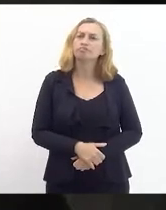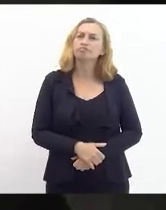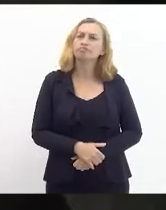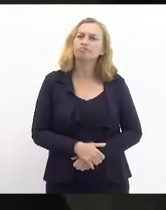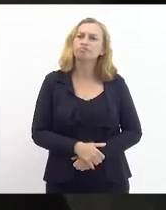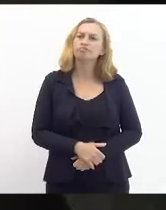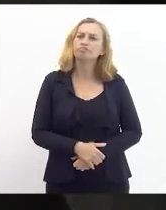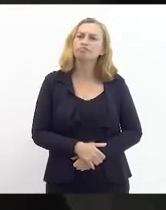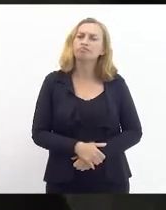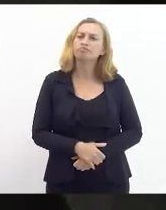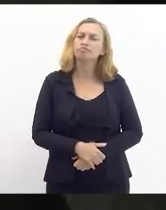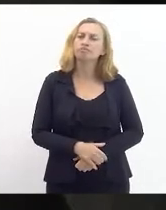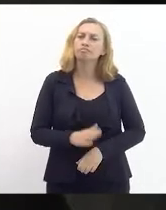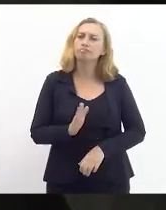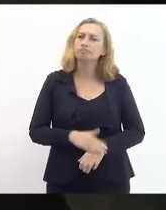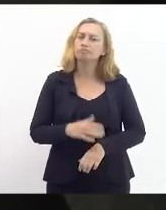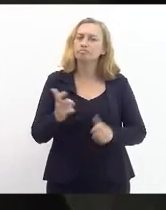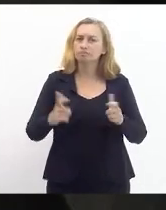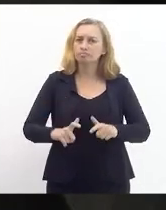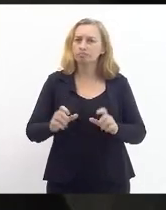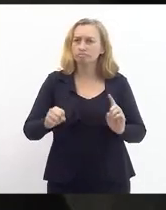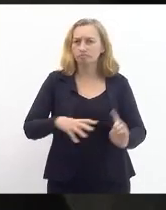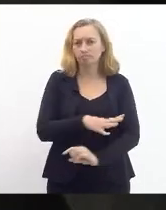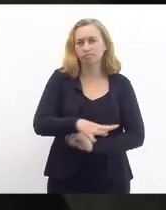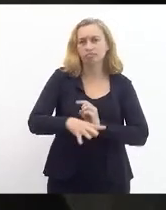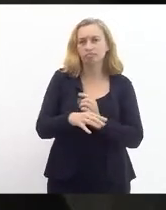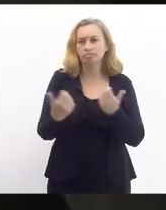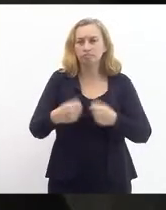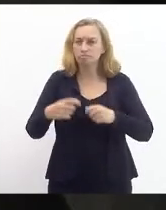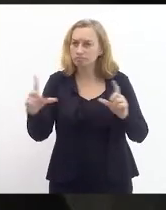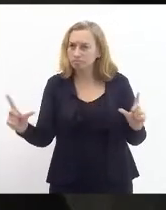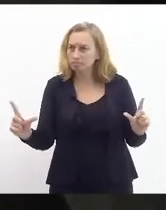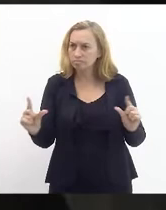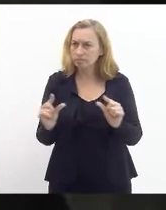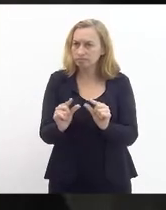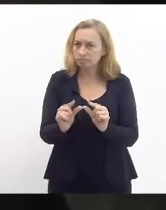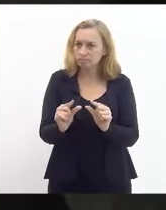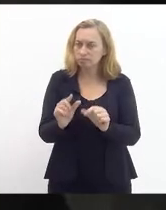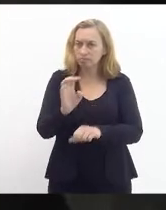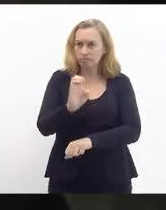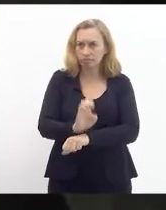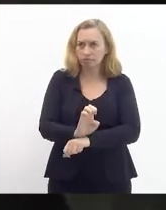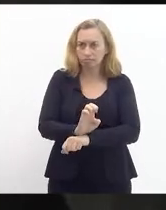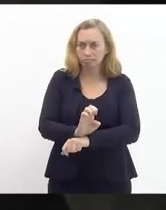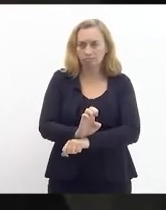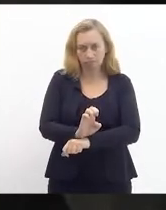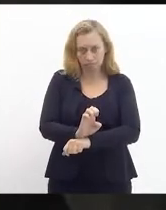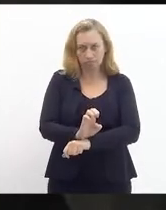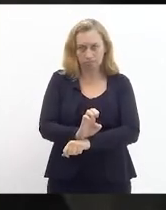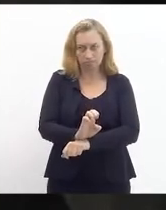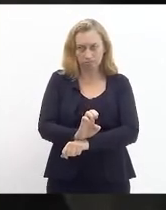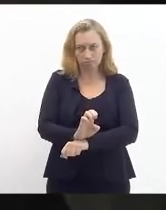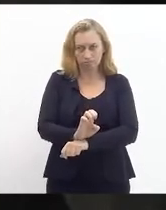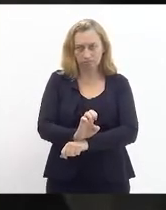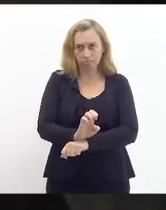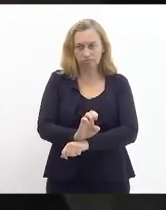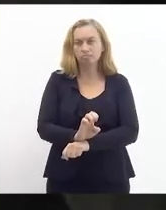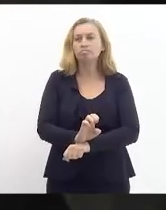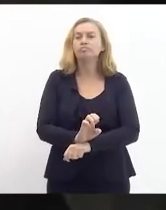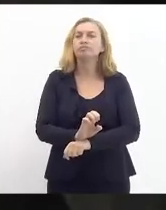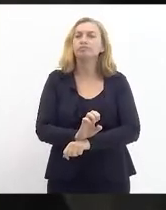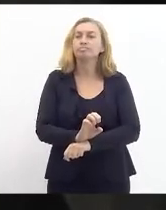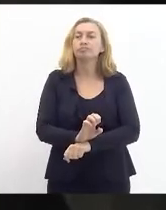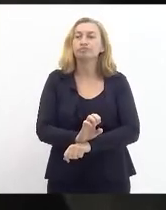espaço demais na sociedade ela é preciso reduzir o tamanho do estado emagrecer enfim sugar o